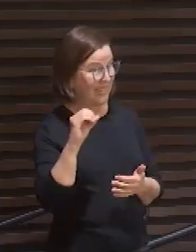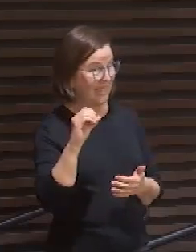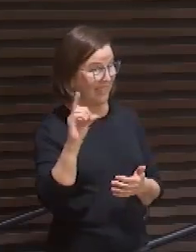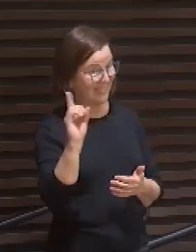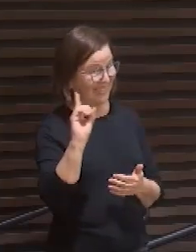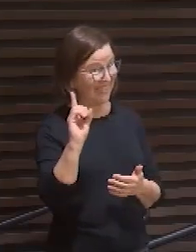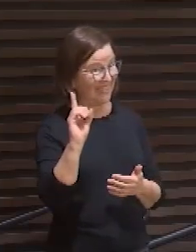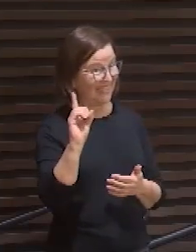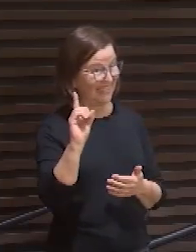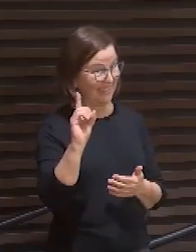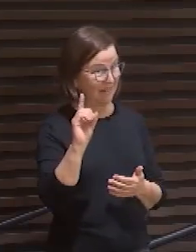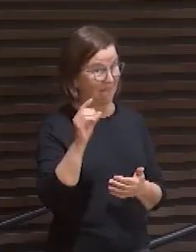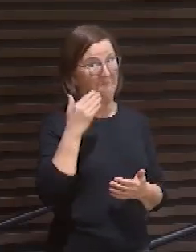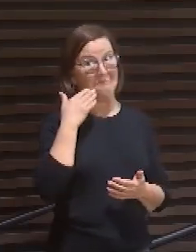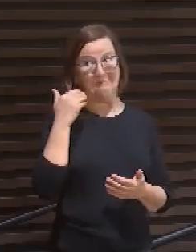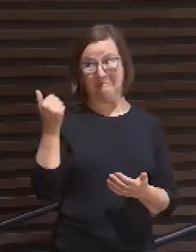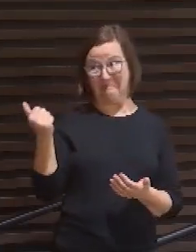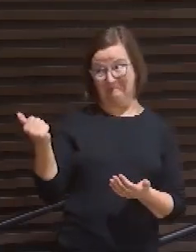Já melhorou.